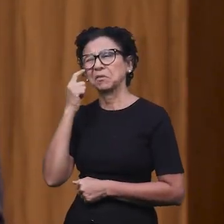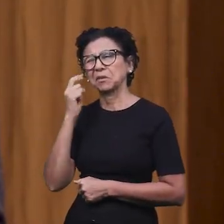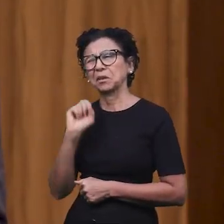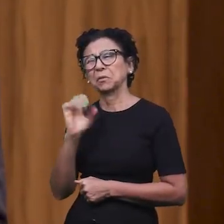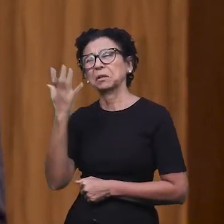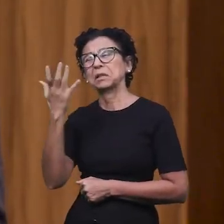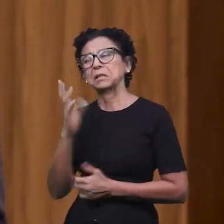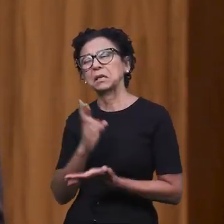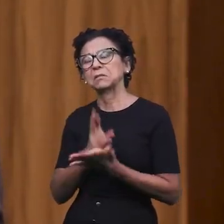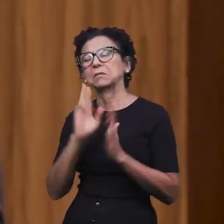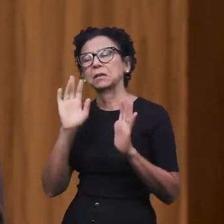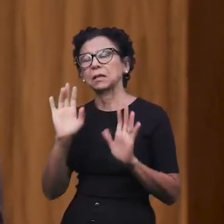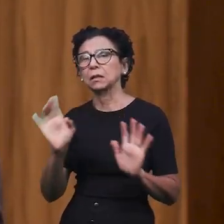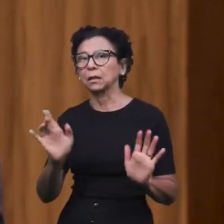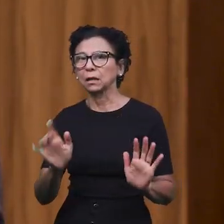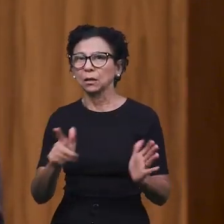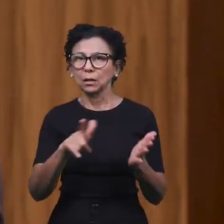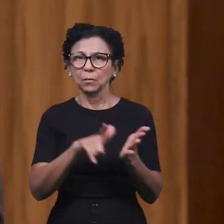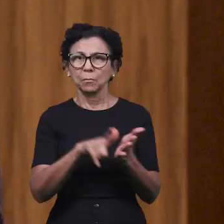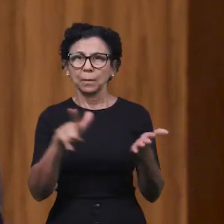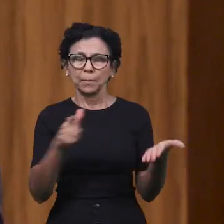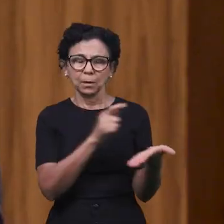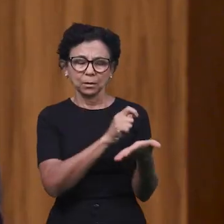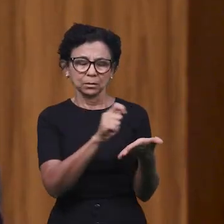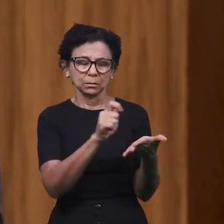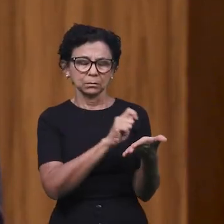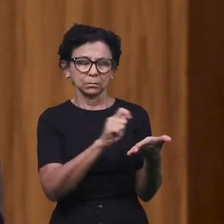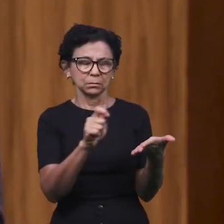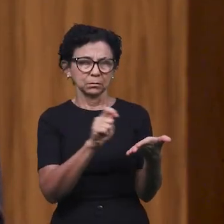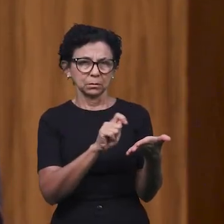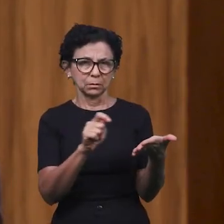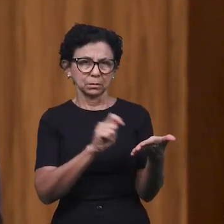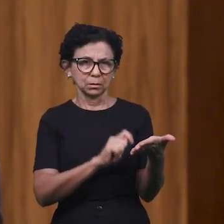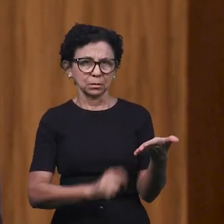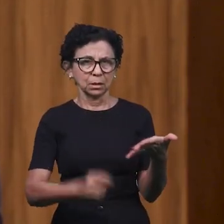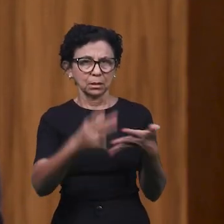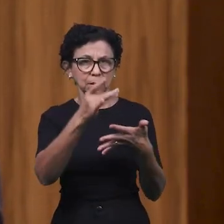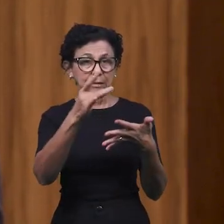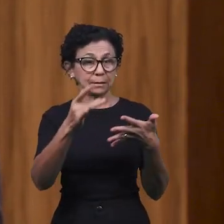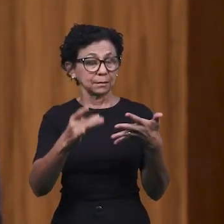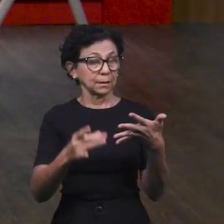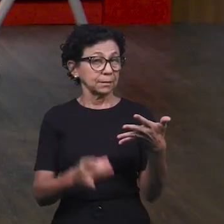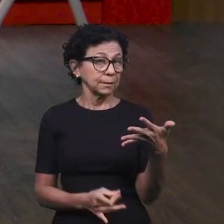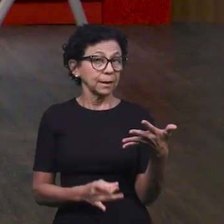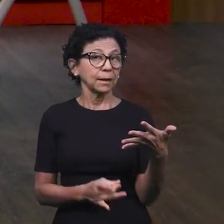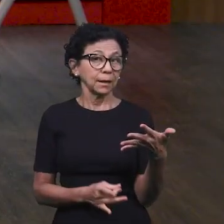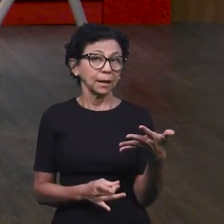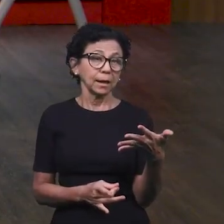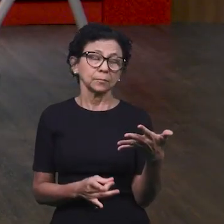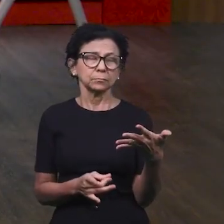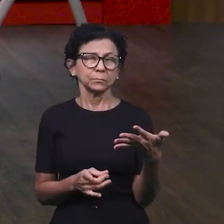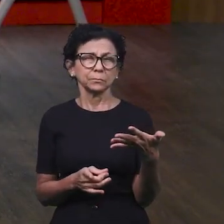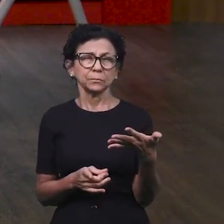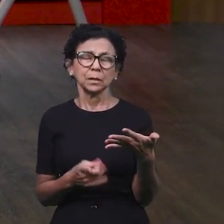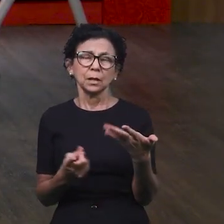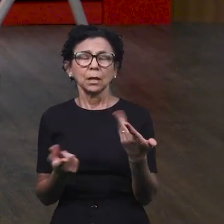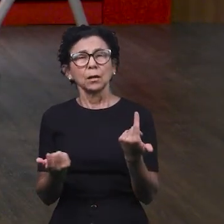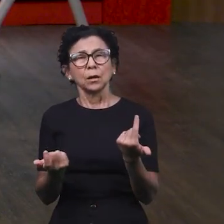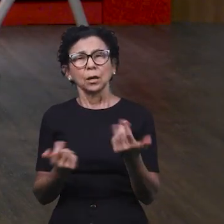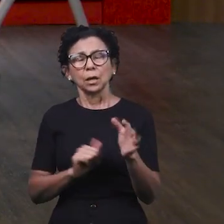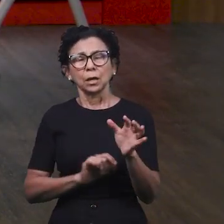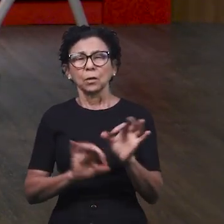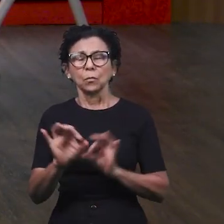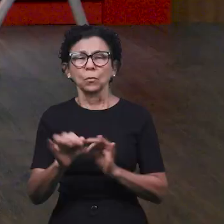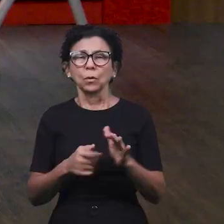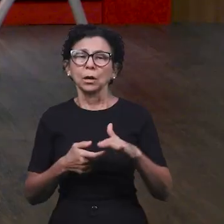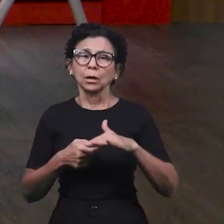eu preciso planejar, colocar aquilo no papel, tirar a ideia da cabeça, colocar no papel, detalhar ela, às vezes fazer um plano de negócio para aquilo que eu